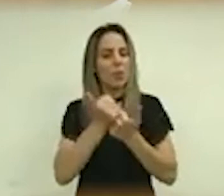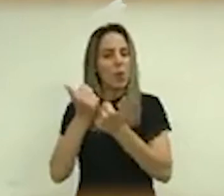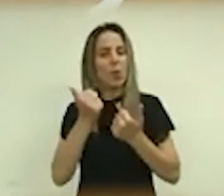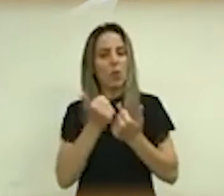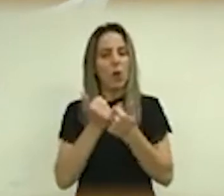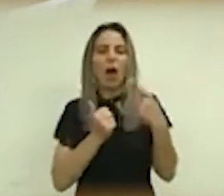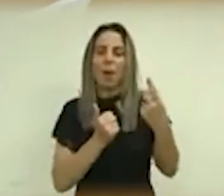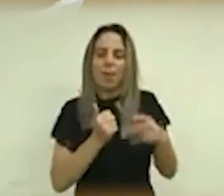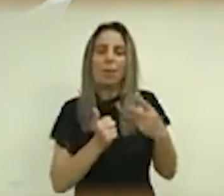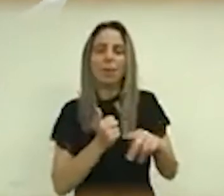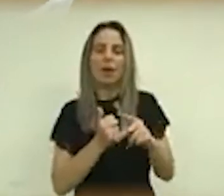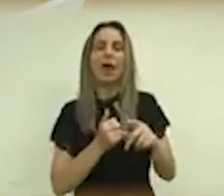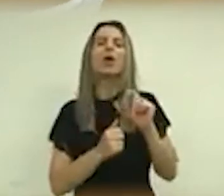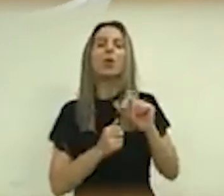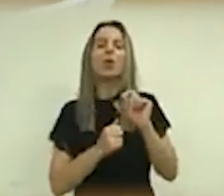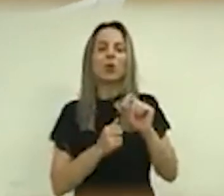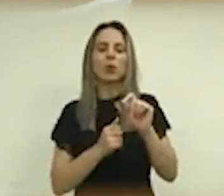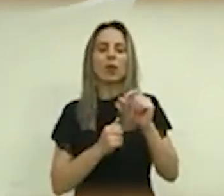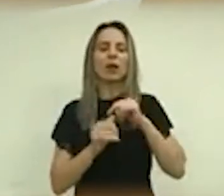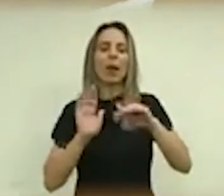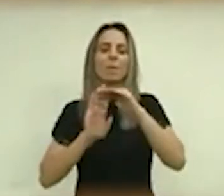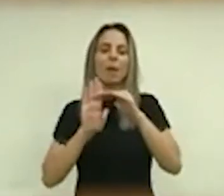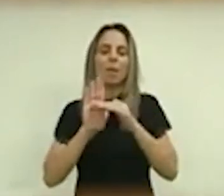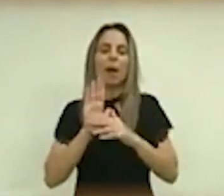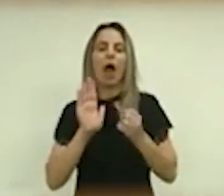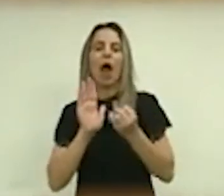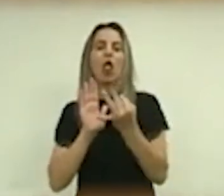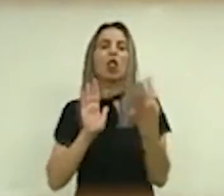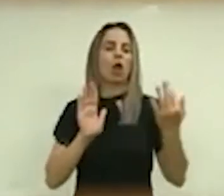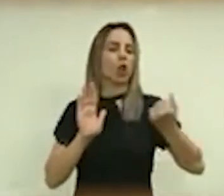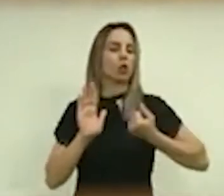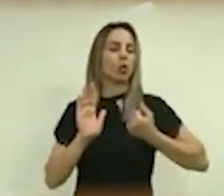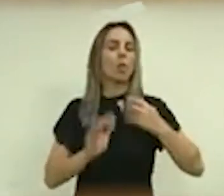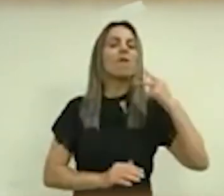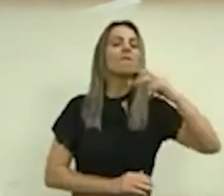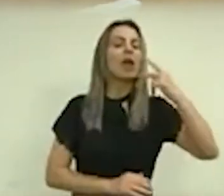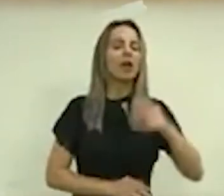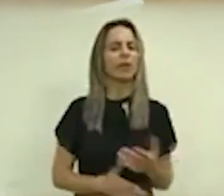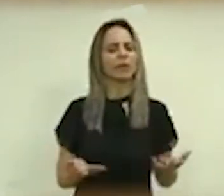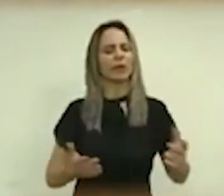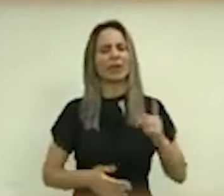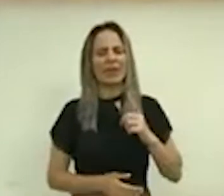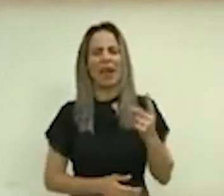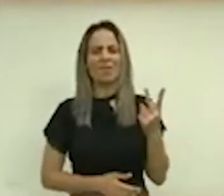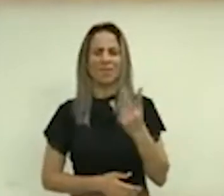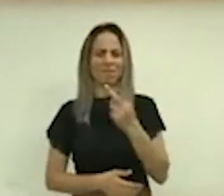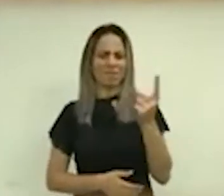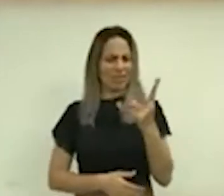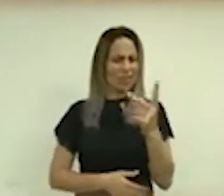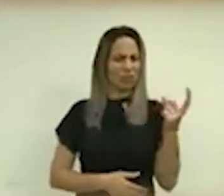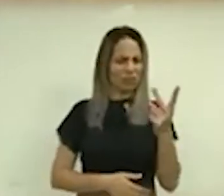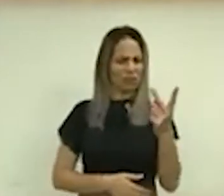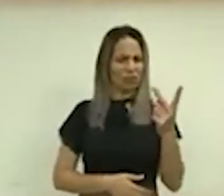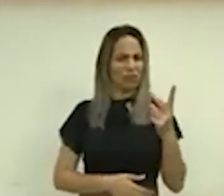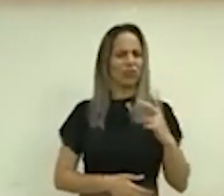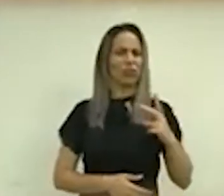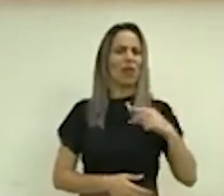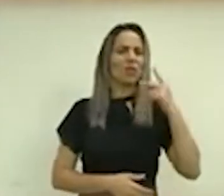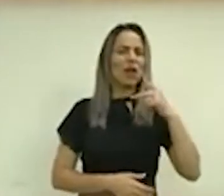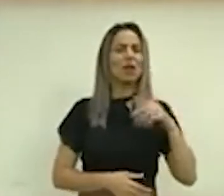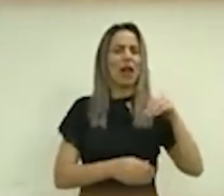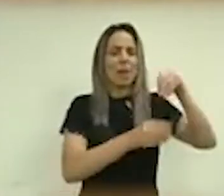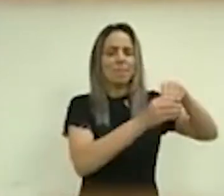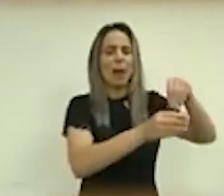parlamentar e de gabinete serão providos de acordo com o número de vereadores. Ora, se há 21 vereadores nesta casa, por que os gabinetes